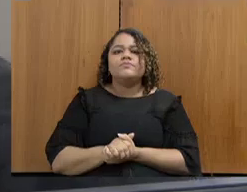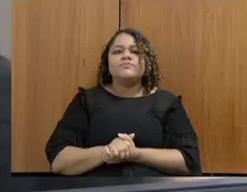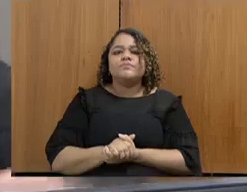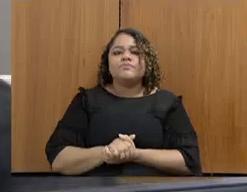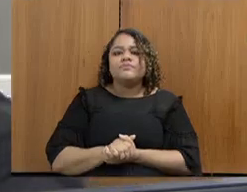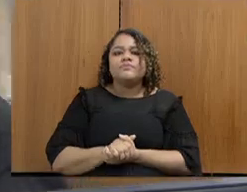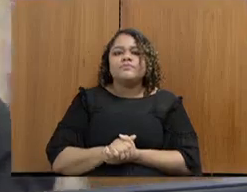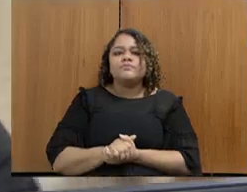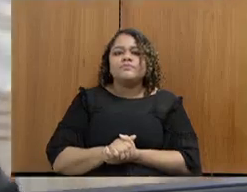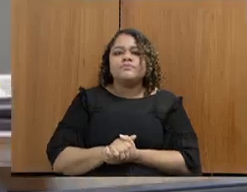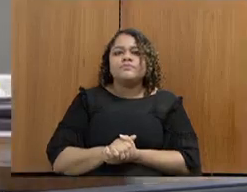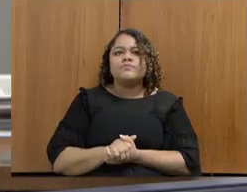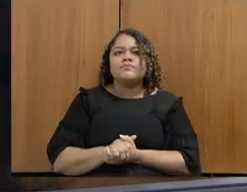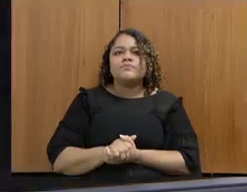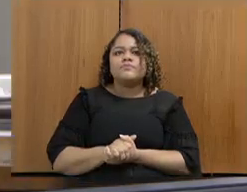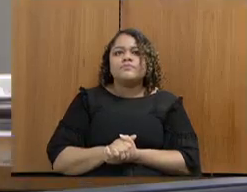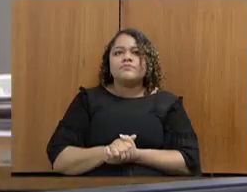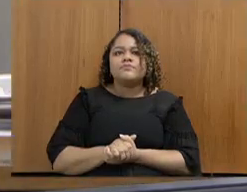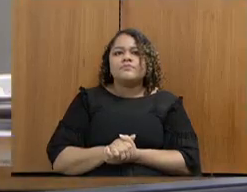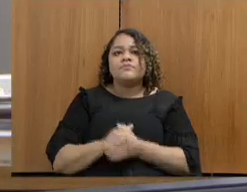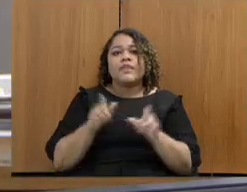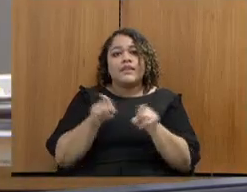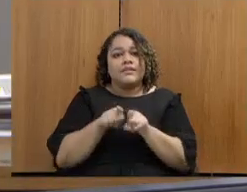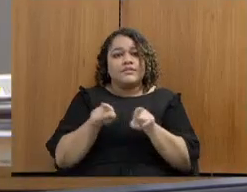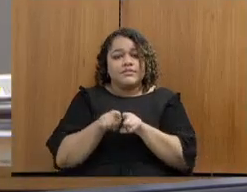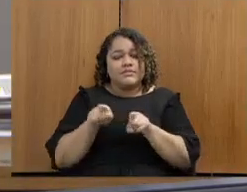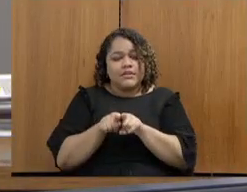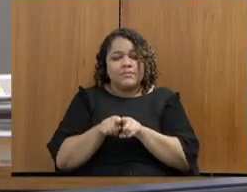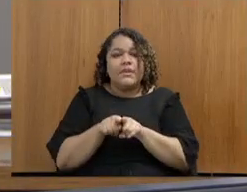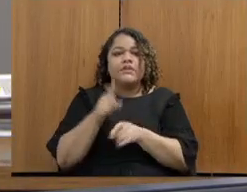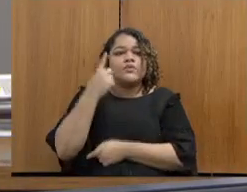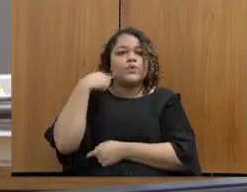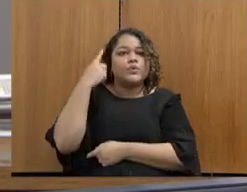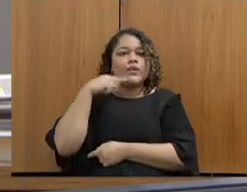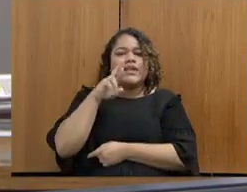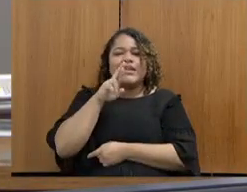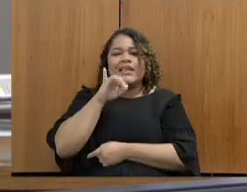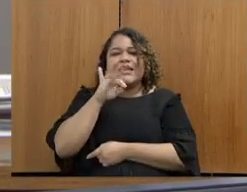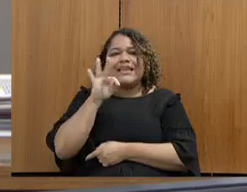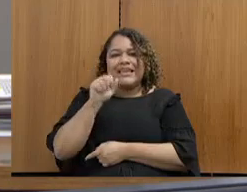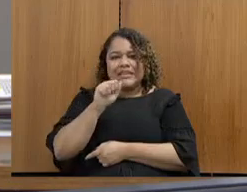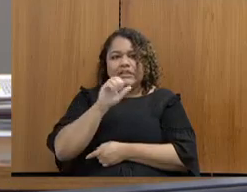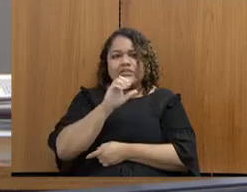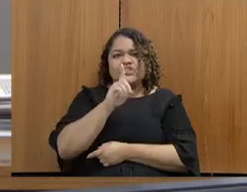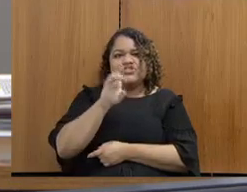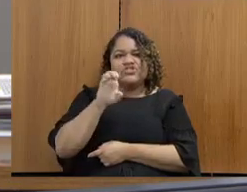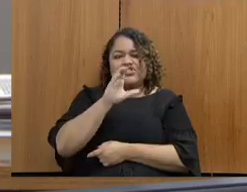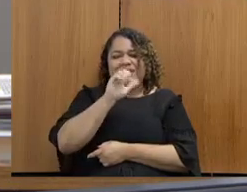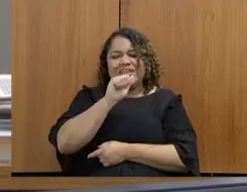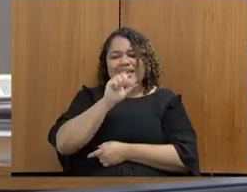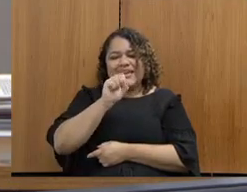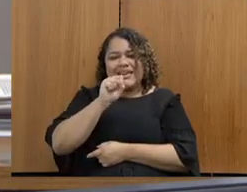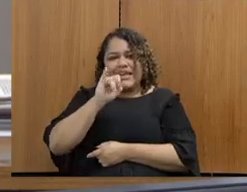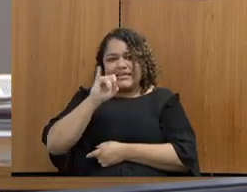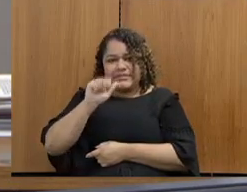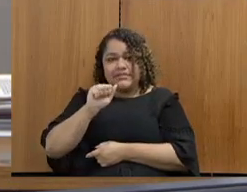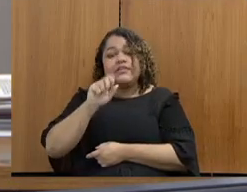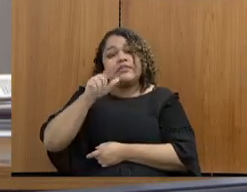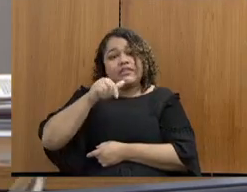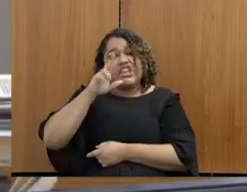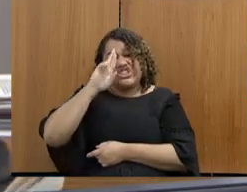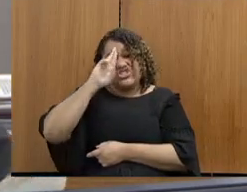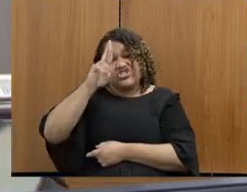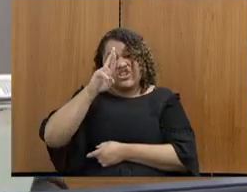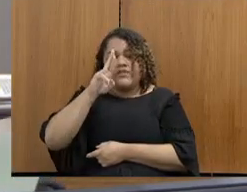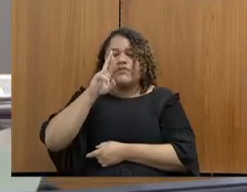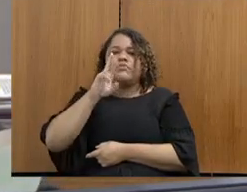também aqui a presença da Dra Rita de Cássia januzzi chefe adjunto da Polícia Civil que também aqui se encontra